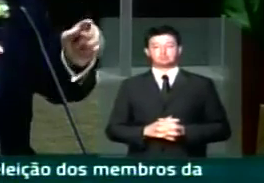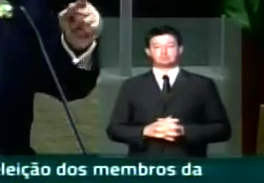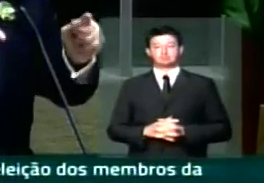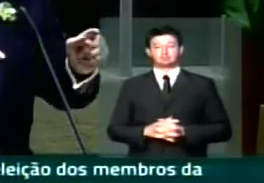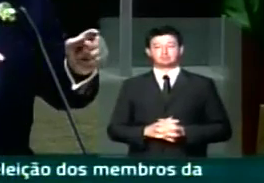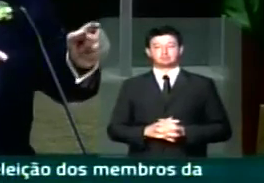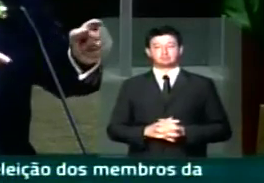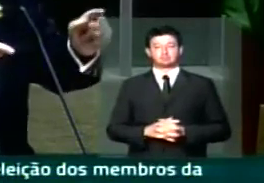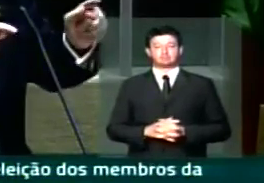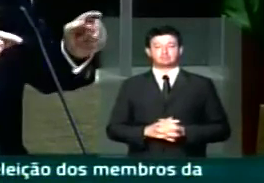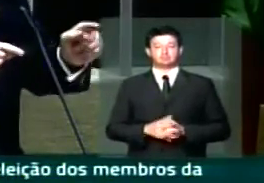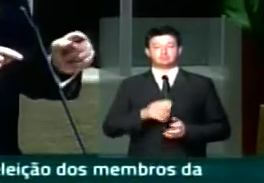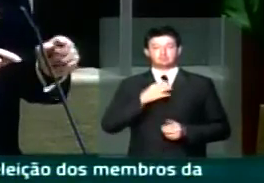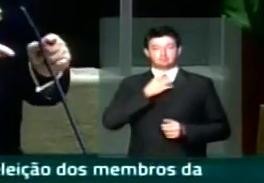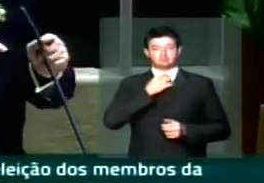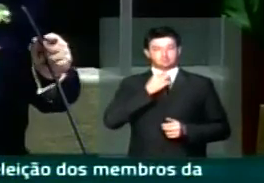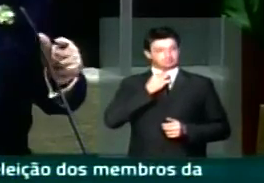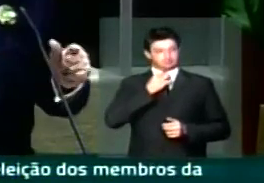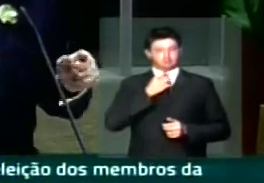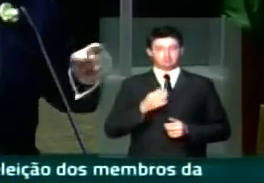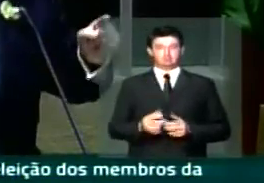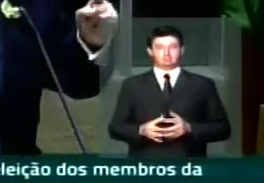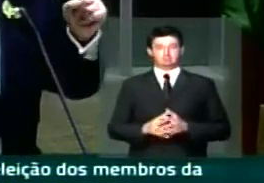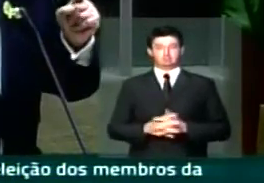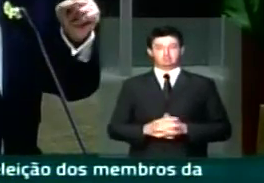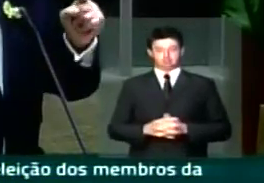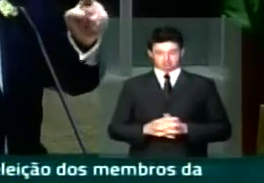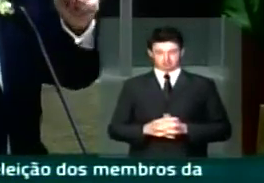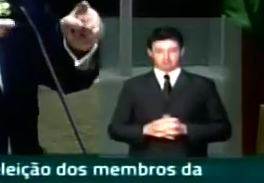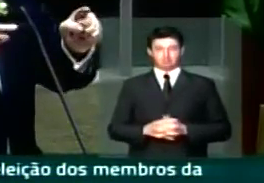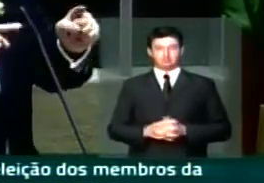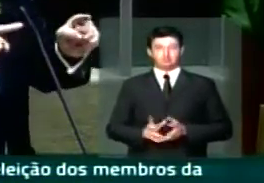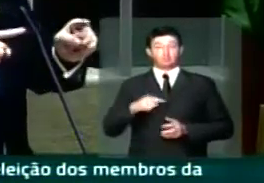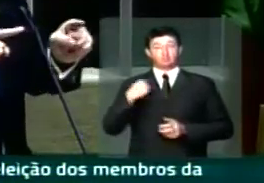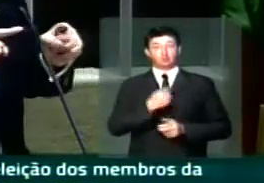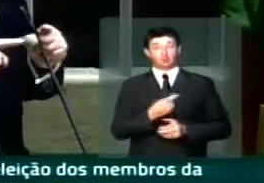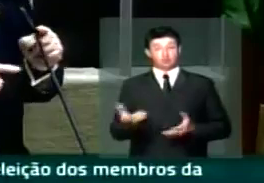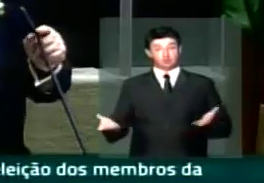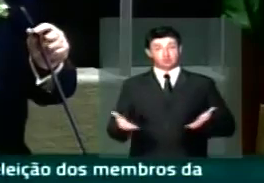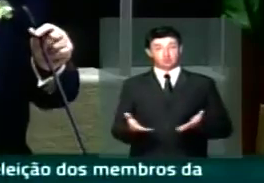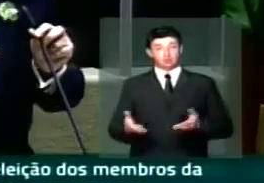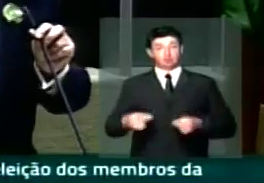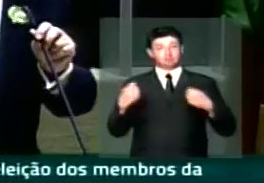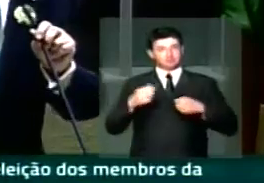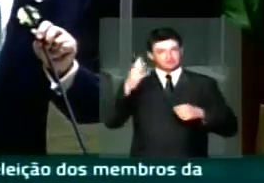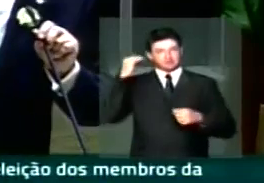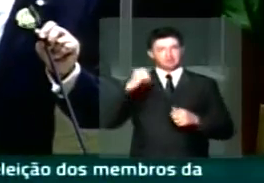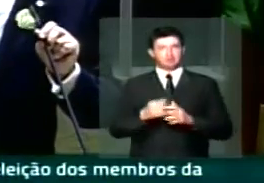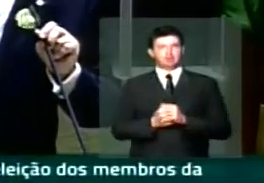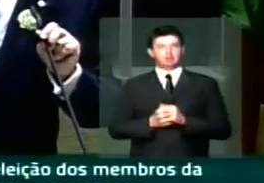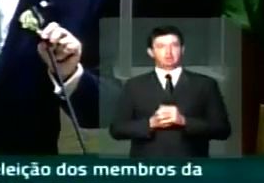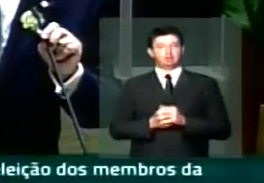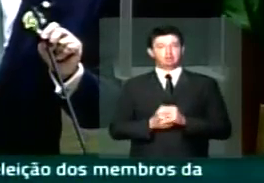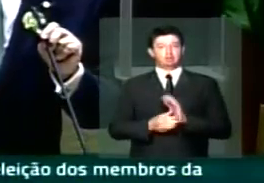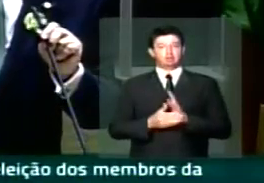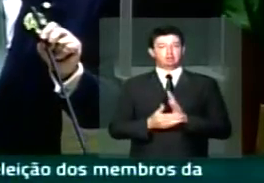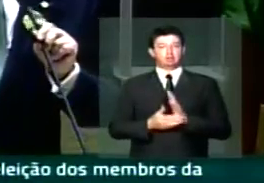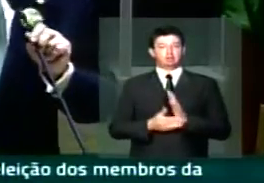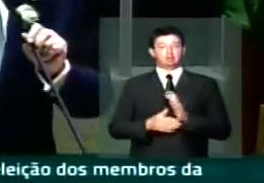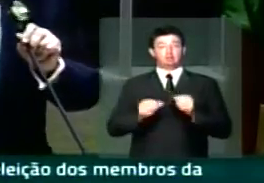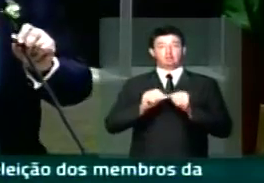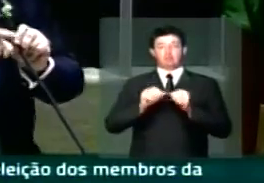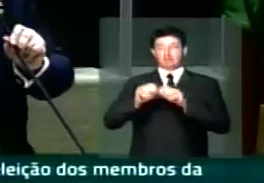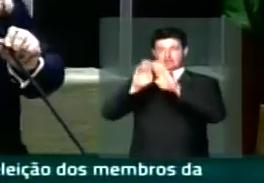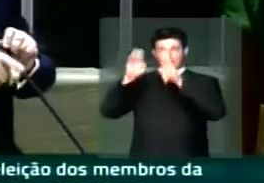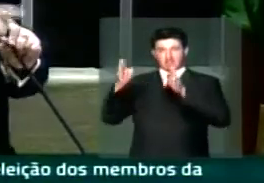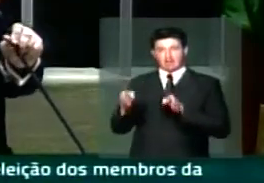É preciso que nós, perdão, só um pequeno reparo. É preciso que nós, nesse momento, saibamos que nós vamos fazer nessa